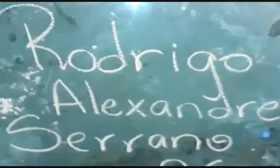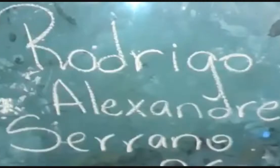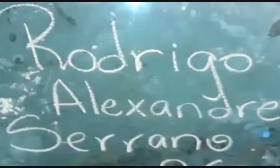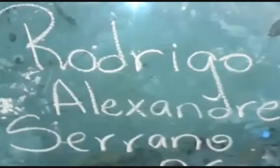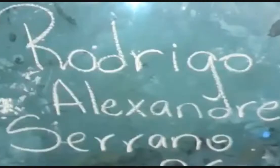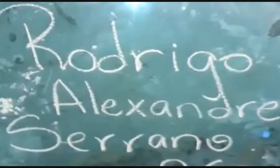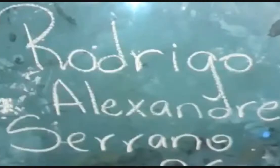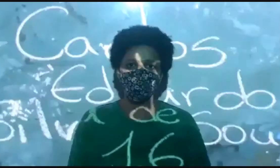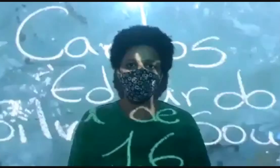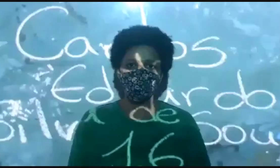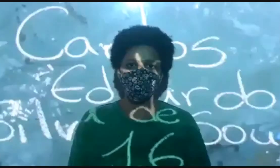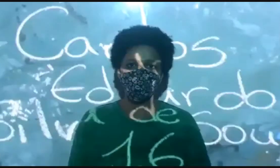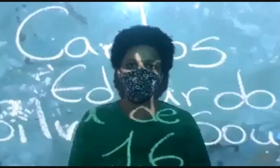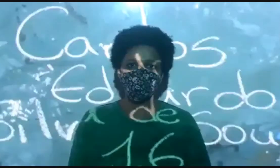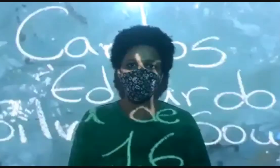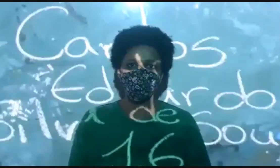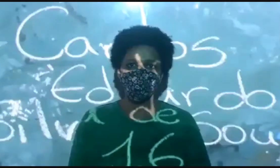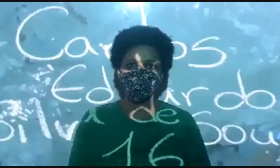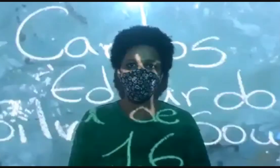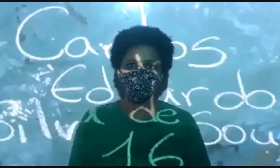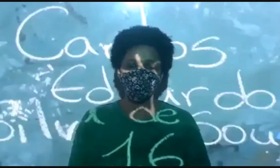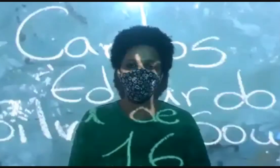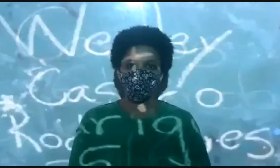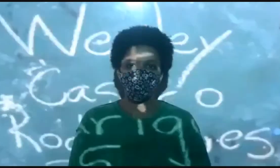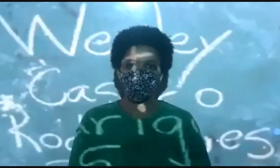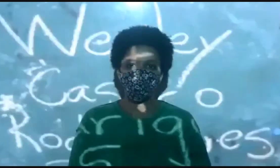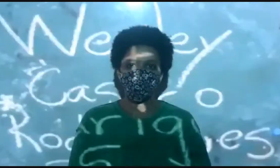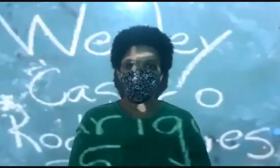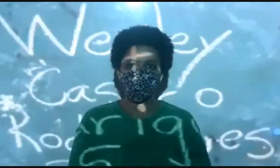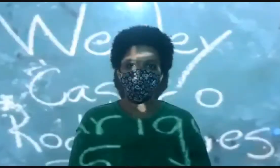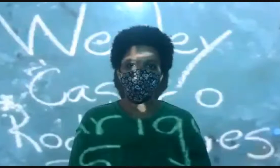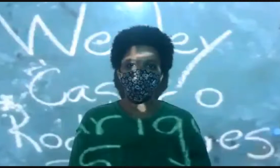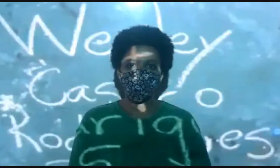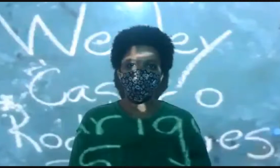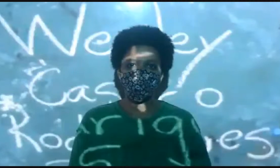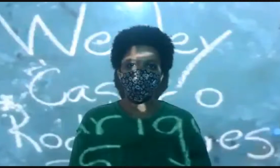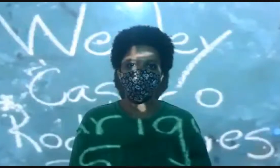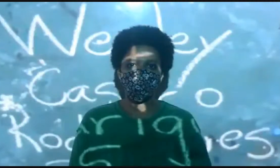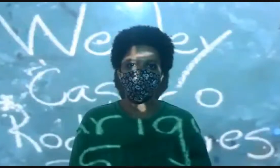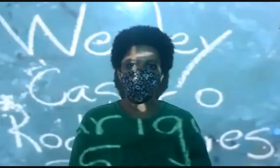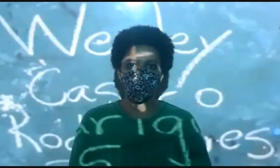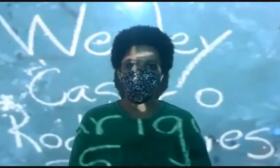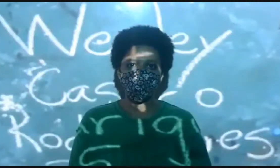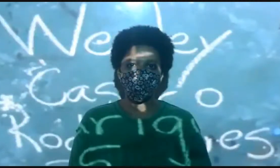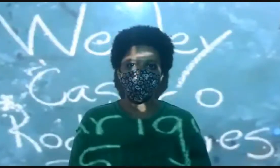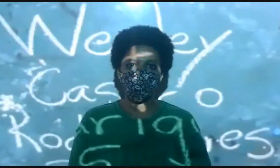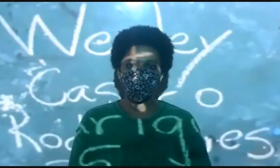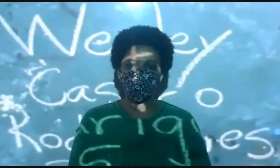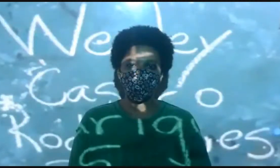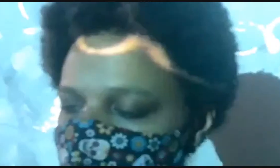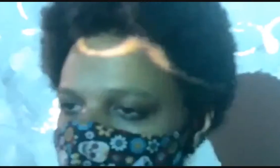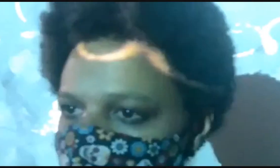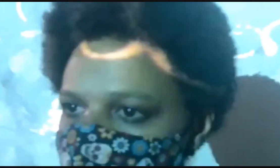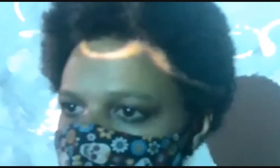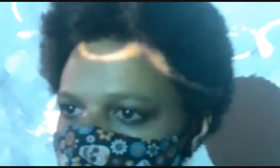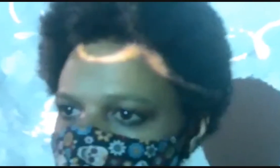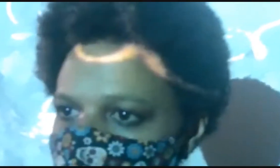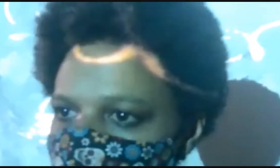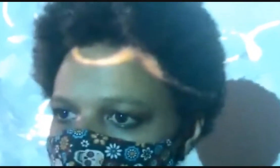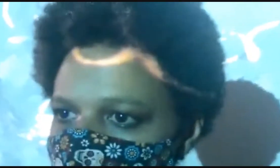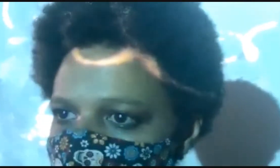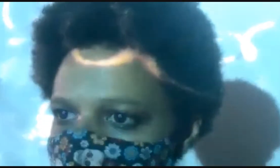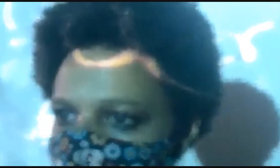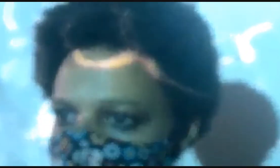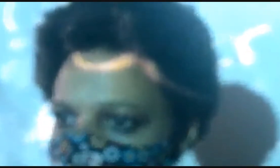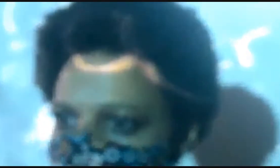quem consola? E se fosse o teu pai te esperando com guarda-chuva na porta da escola? Podia ser